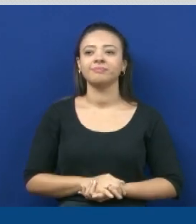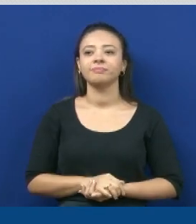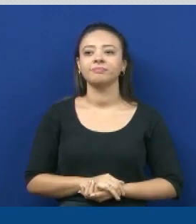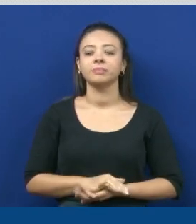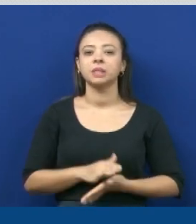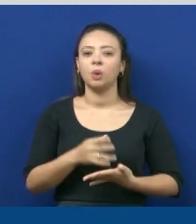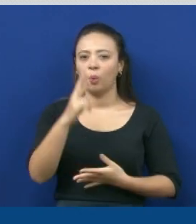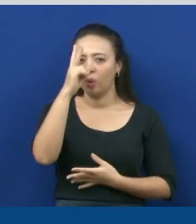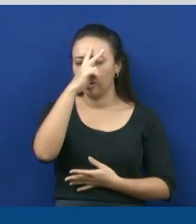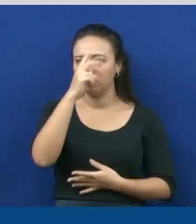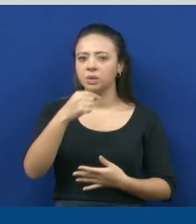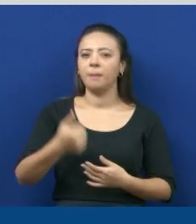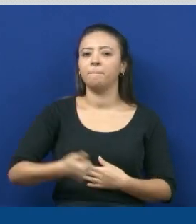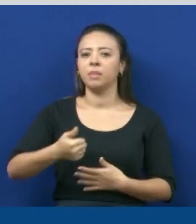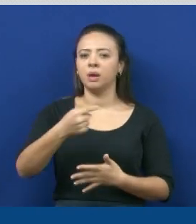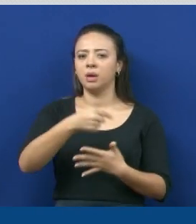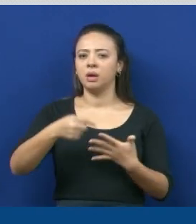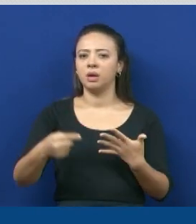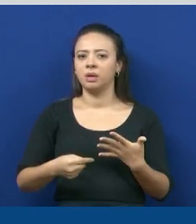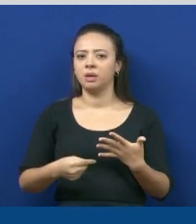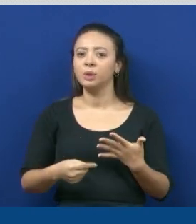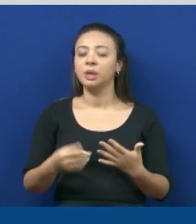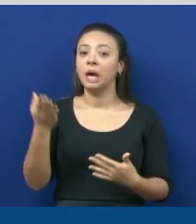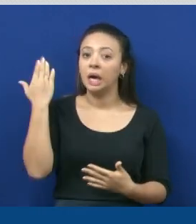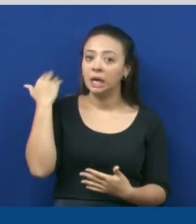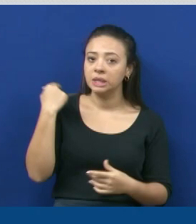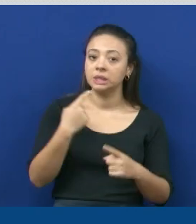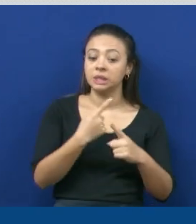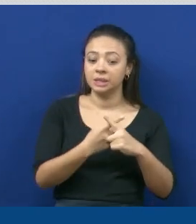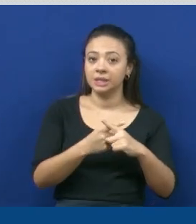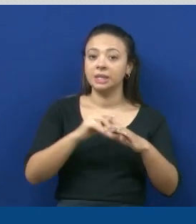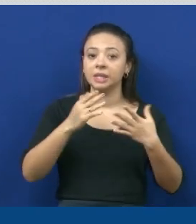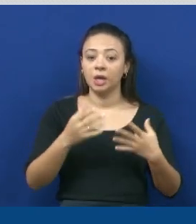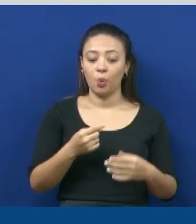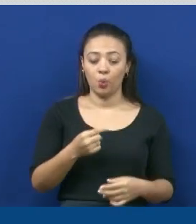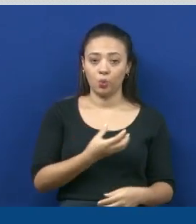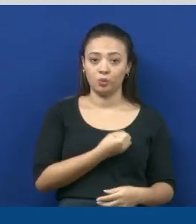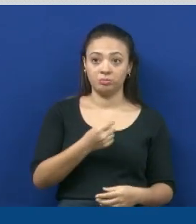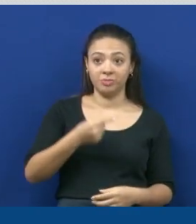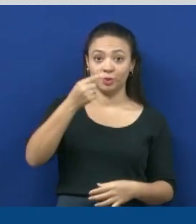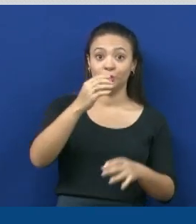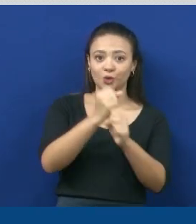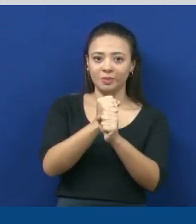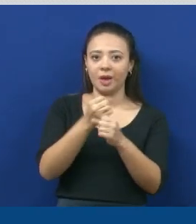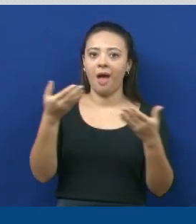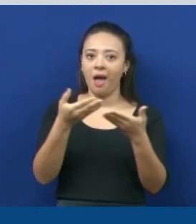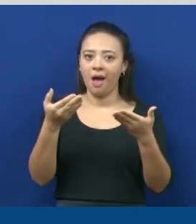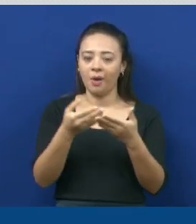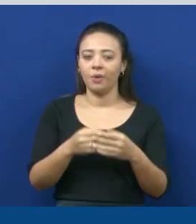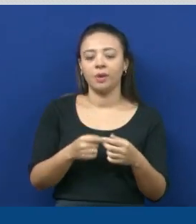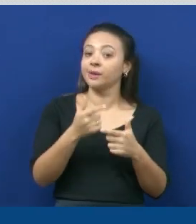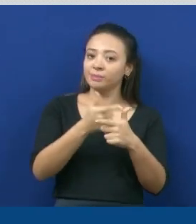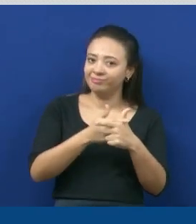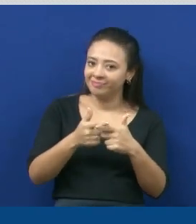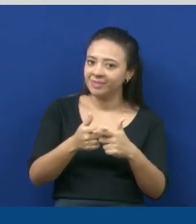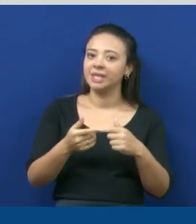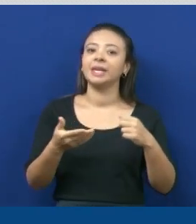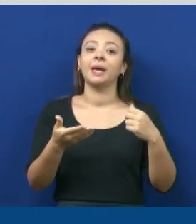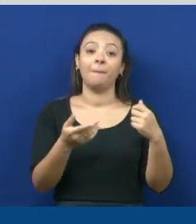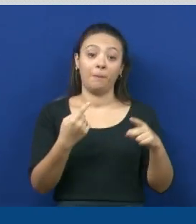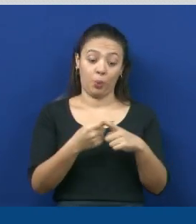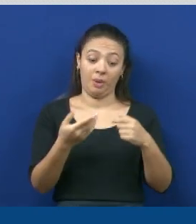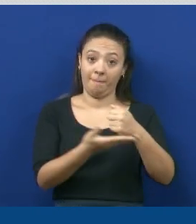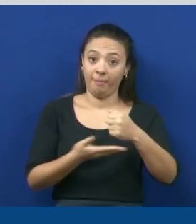primeira propriedade, o que, que muda aqui? Nós somávamos os expoentes, agora nós diminuímos os